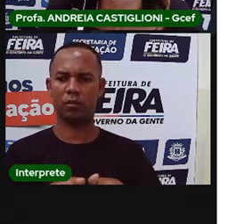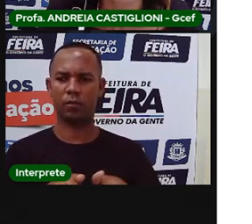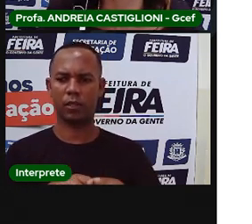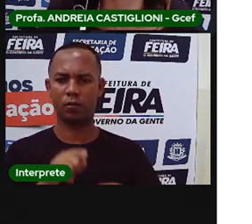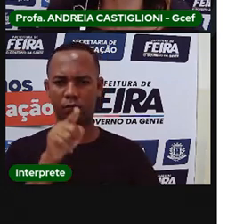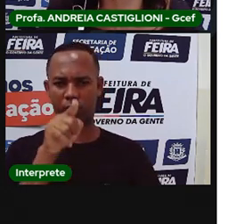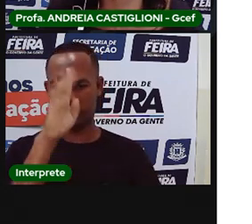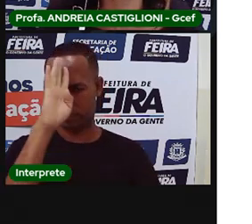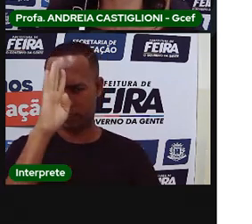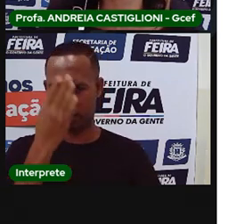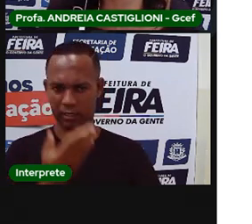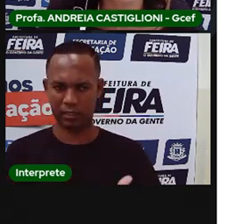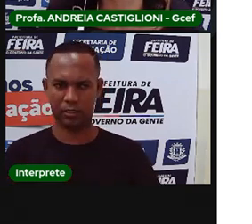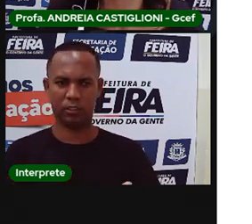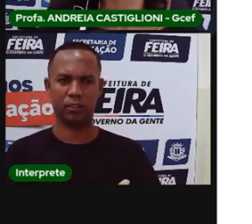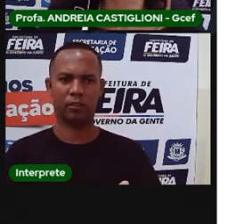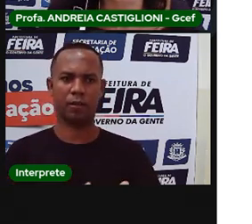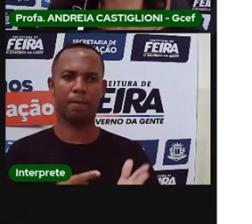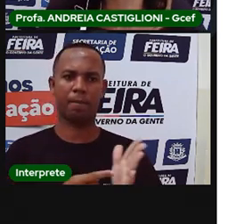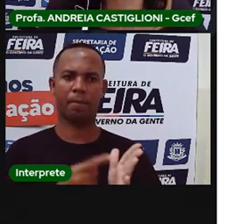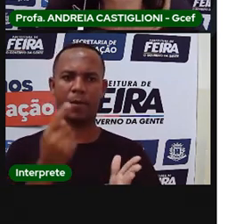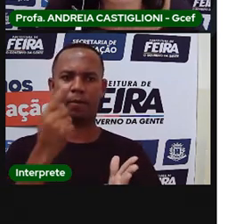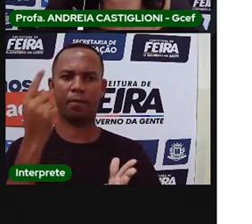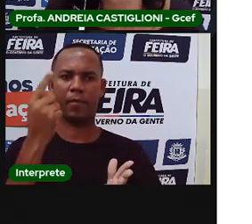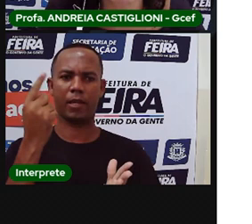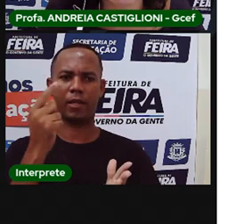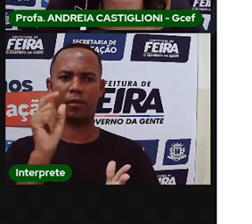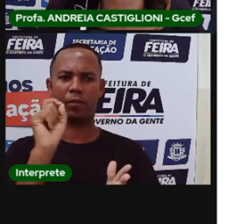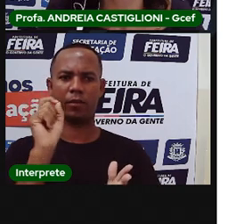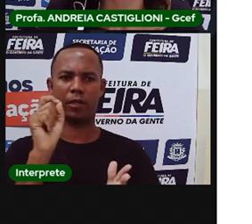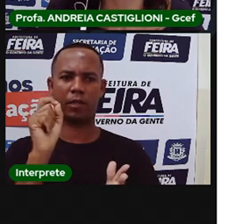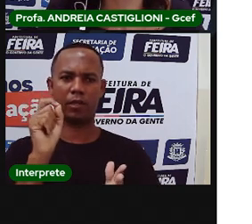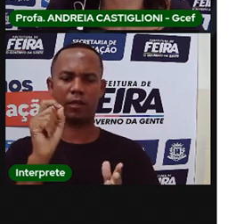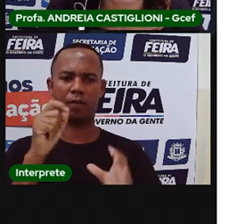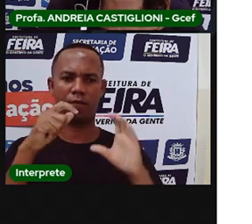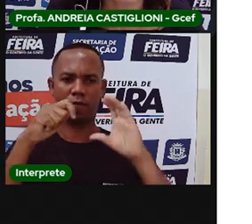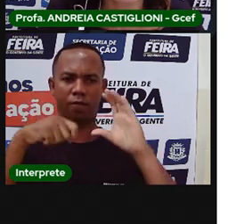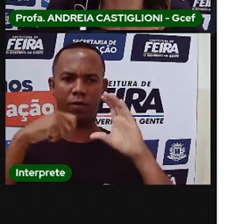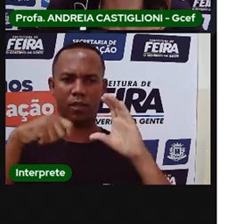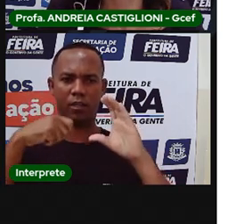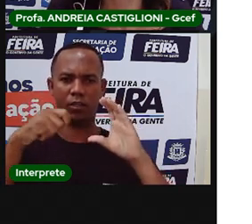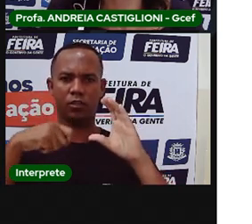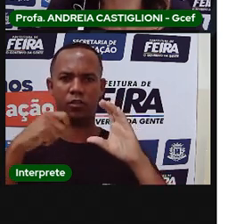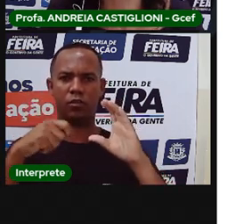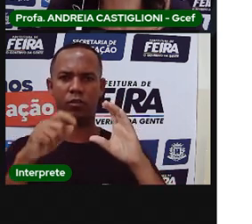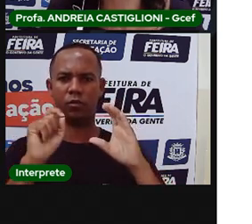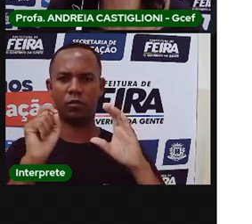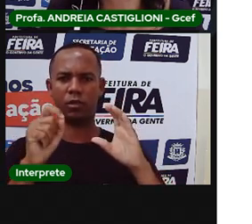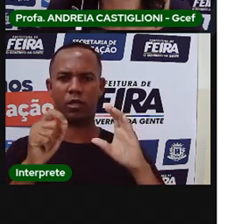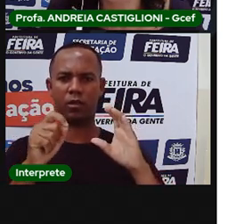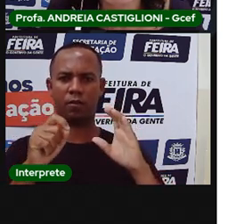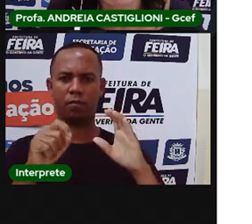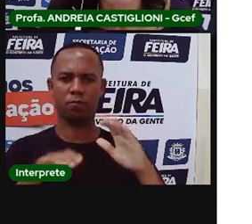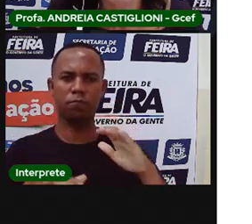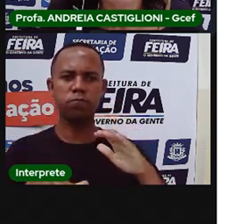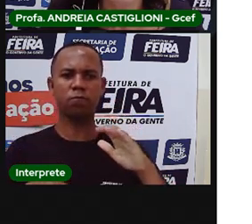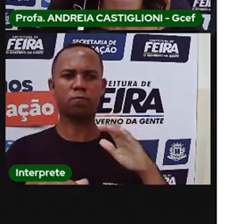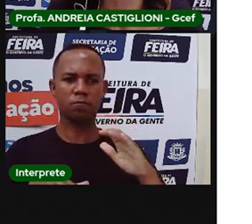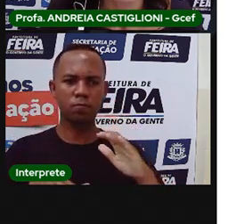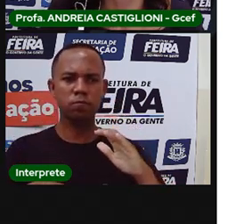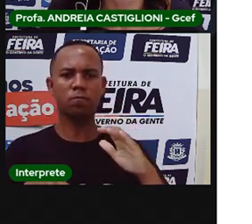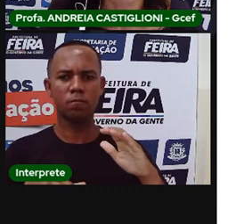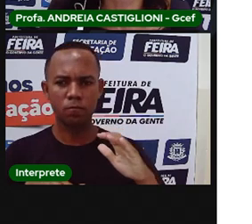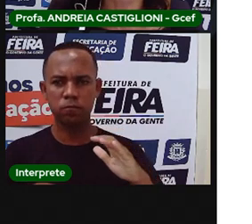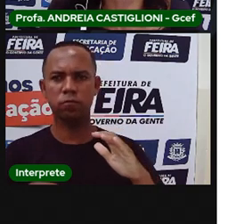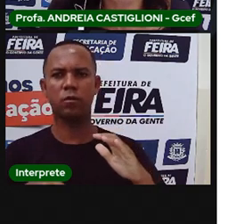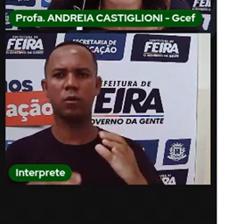acredita. Então, a primeira dica e a primeira sugestão de vídeo é o rap Superação Jovem, né?